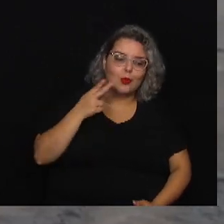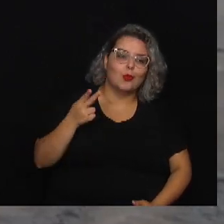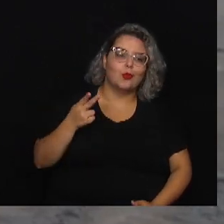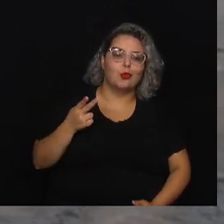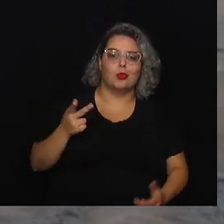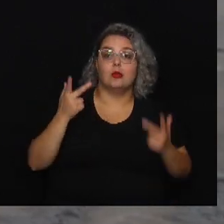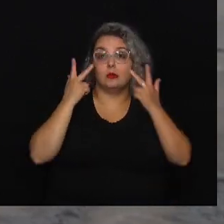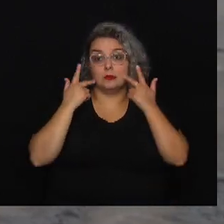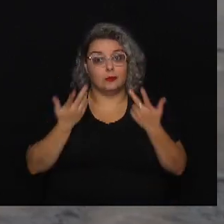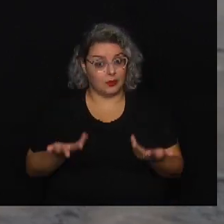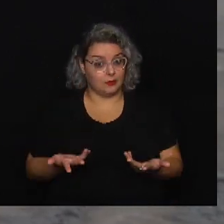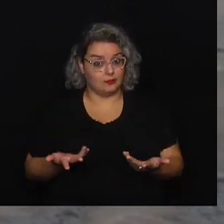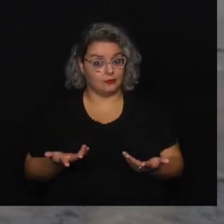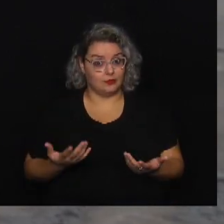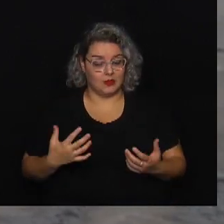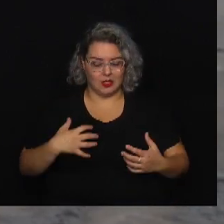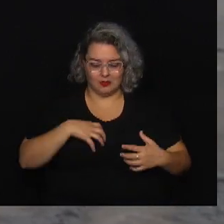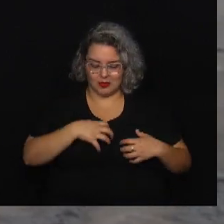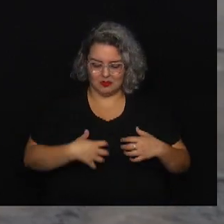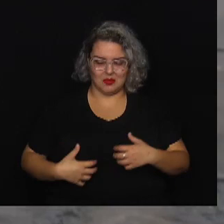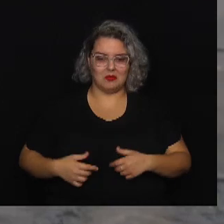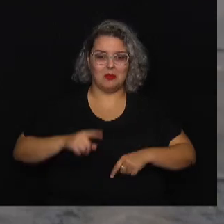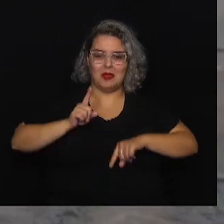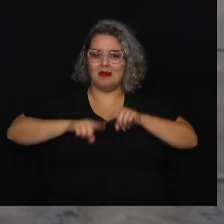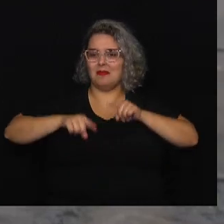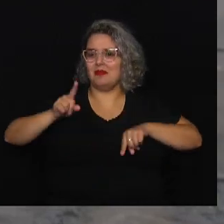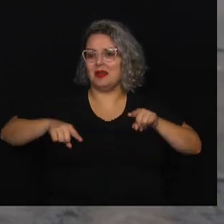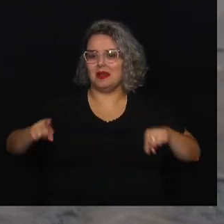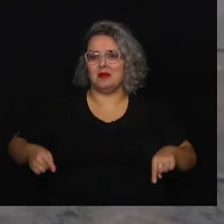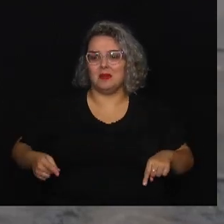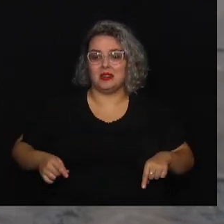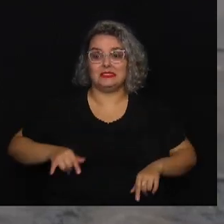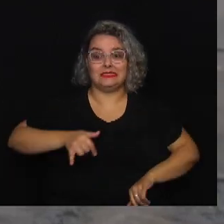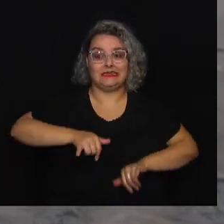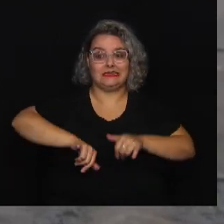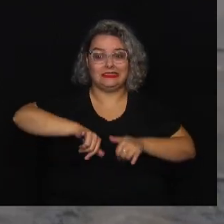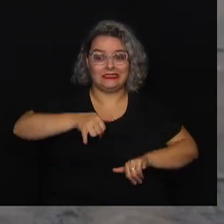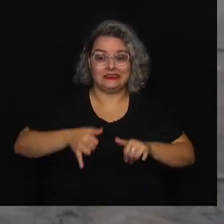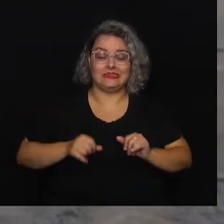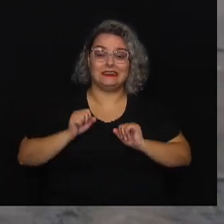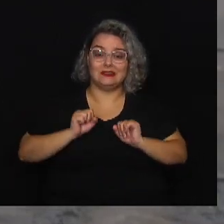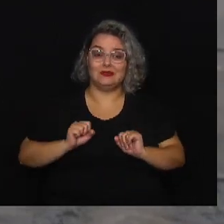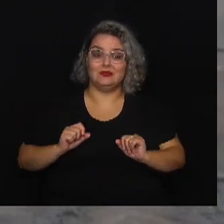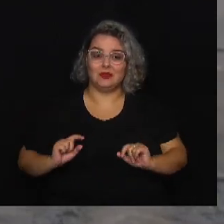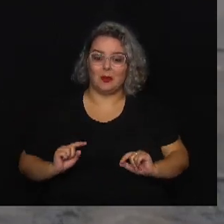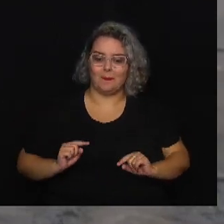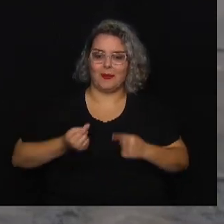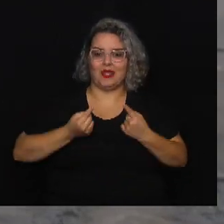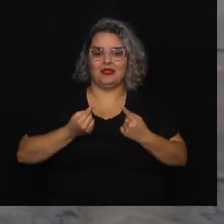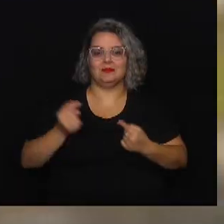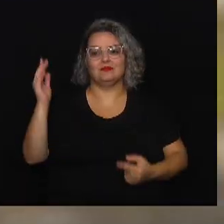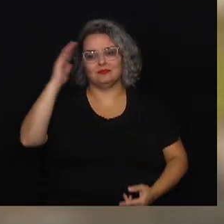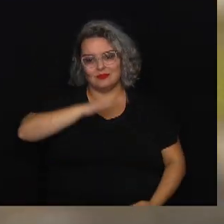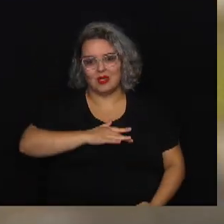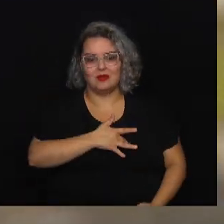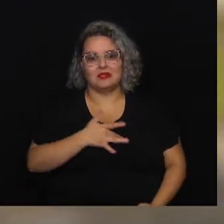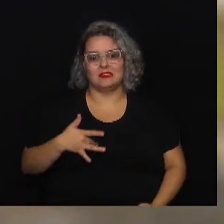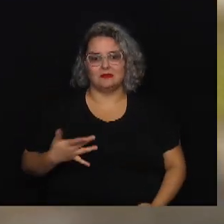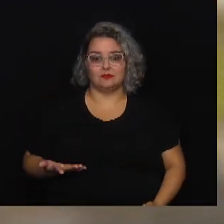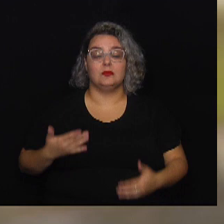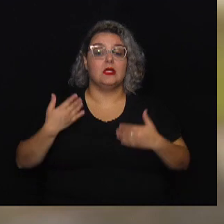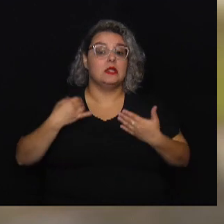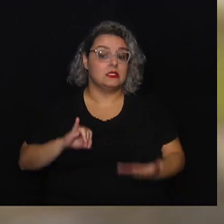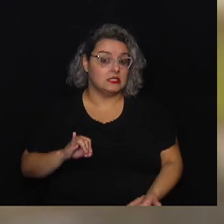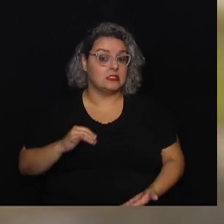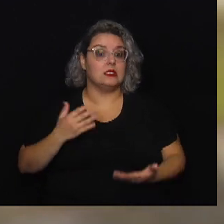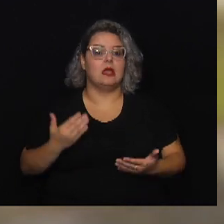além de expor o organismo a uma variedade de elementos químicos que podem causar muito mal à saúde. Se